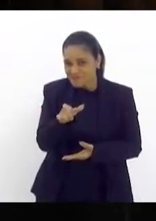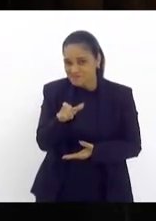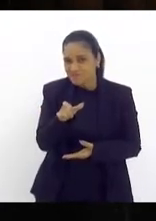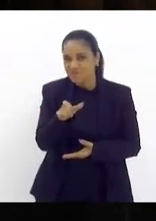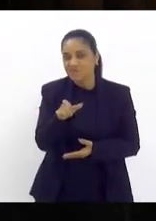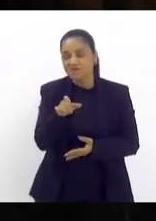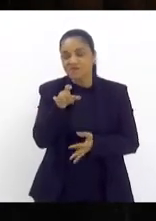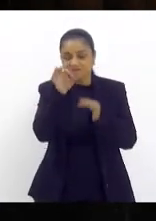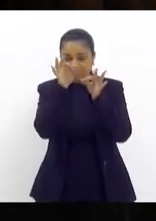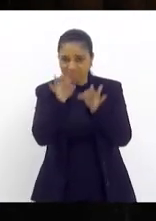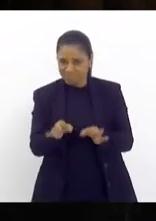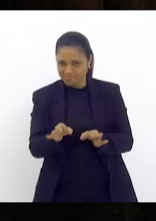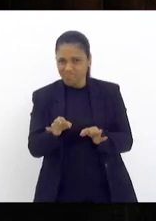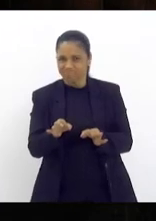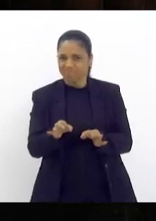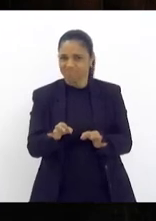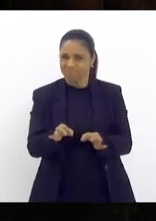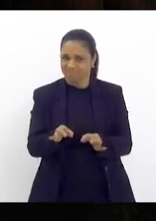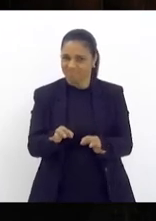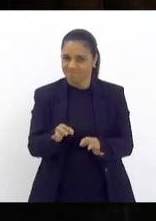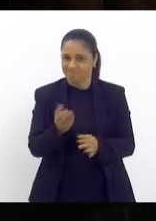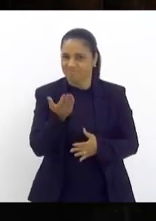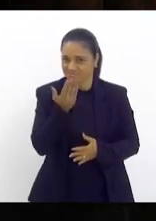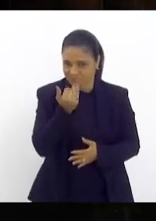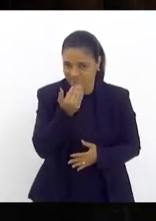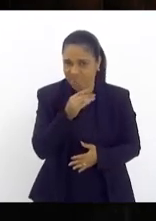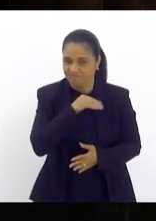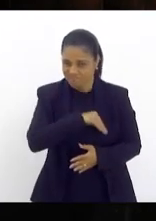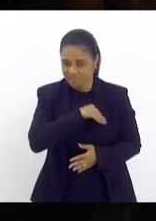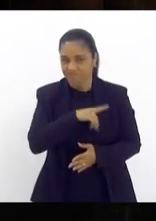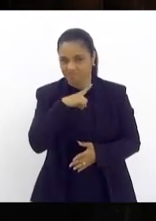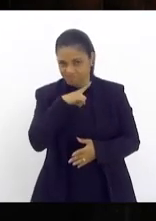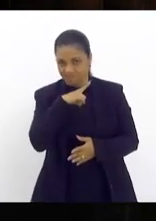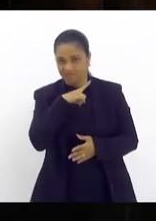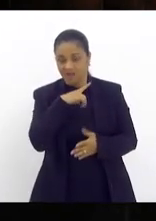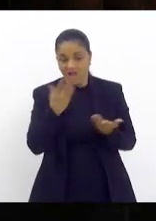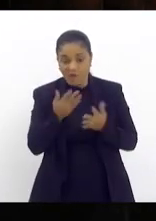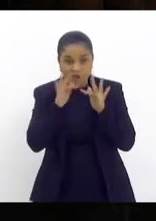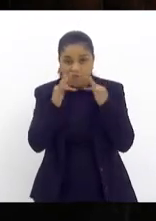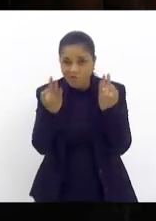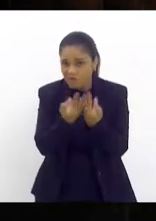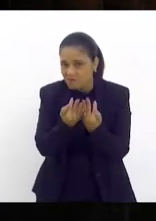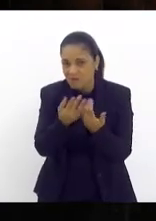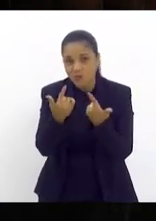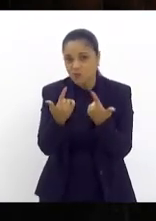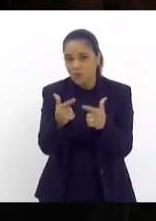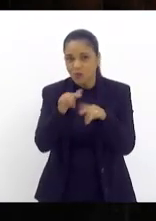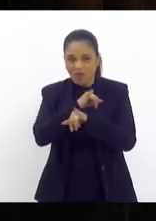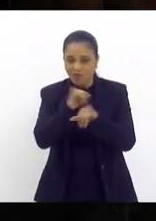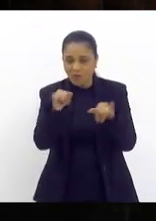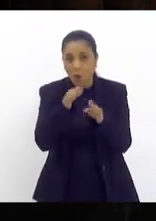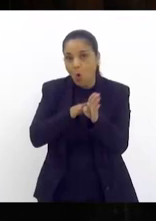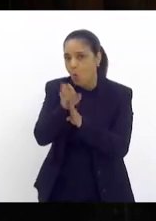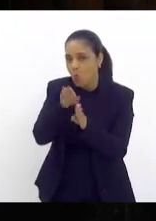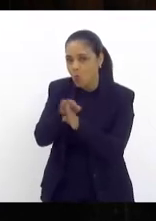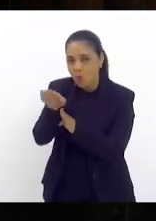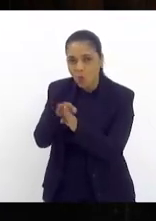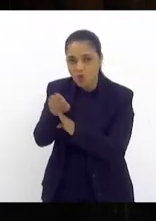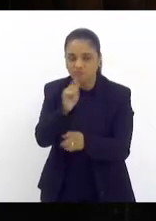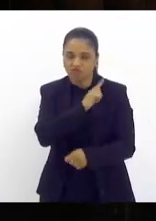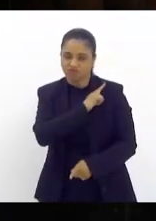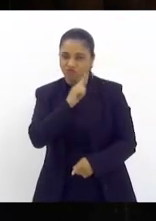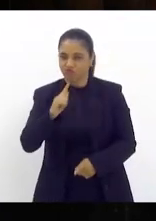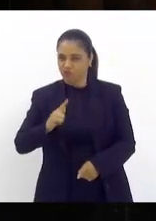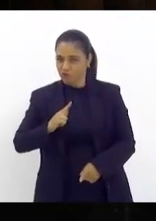garantia da dignidade delas. E agora, sequer informação essas famílias têm, sequer orientação os gestores públicos